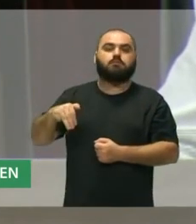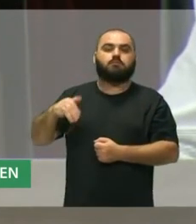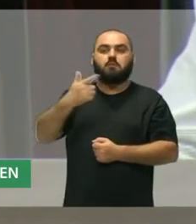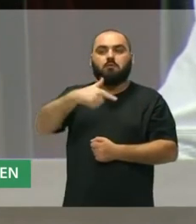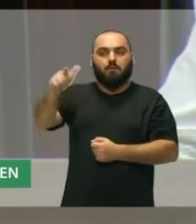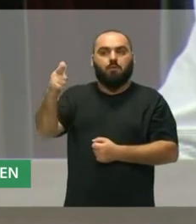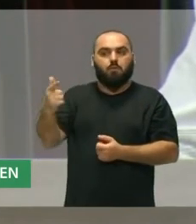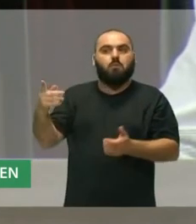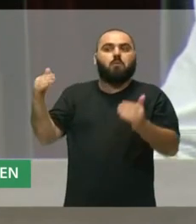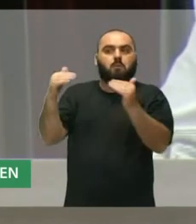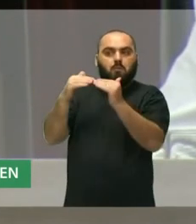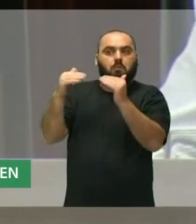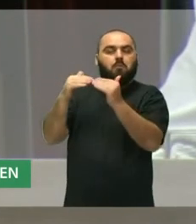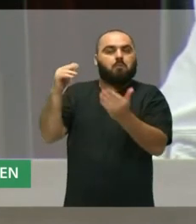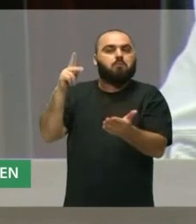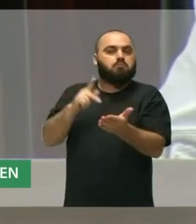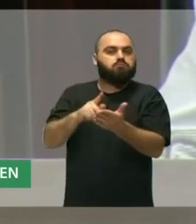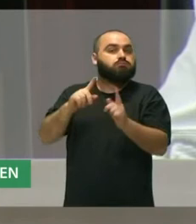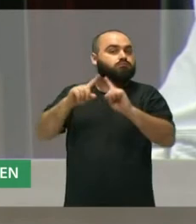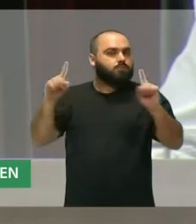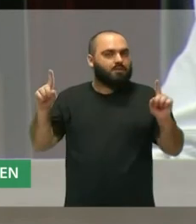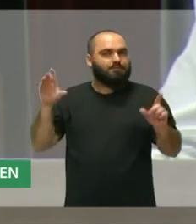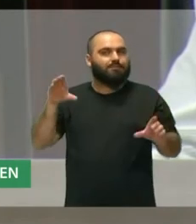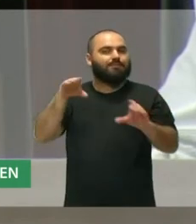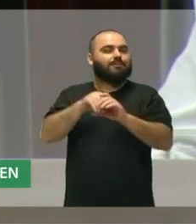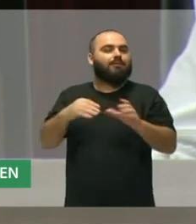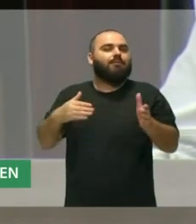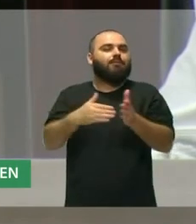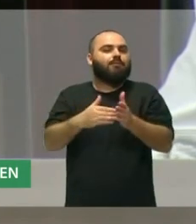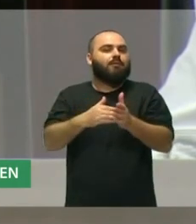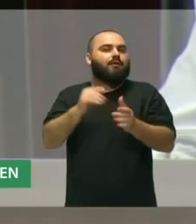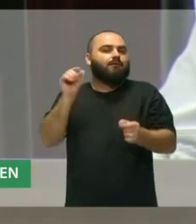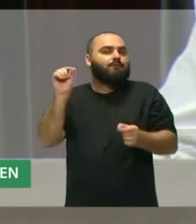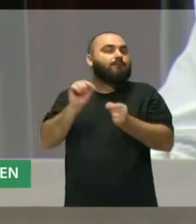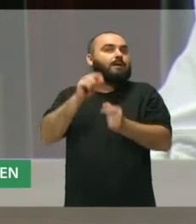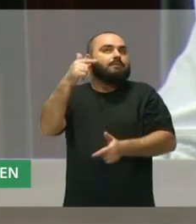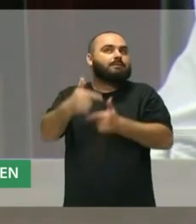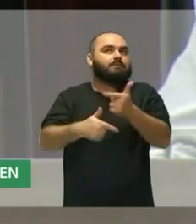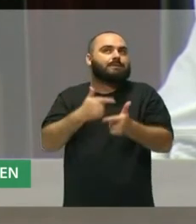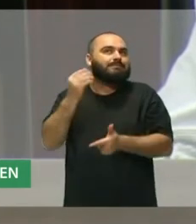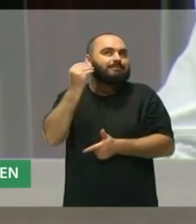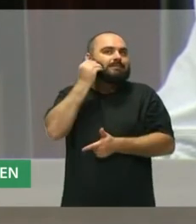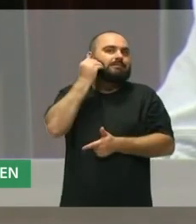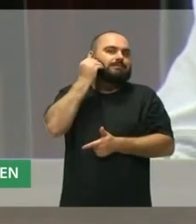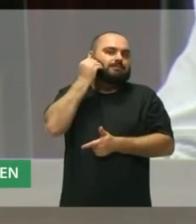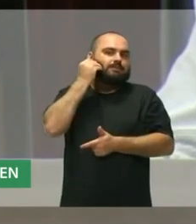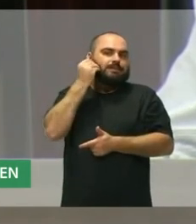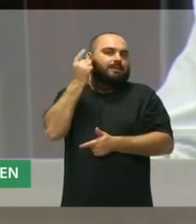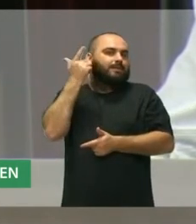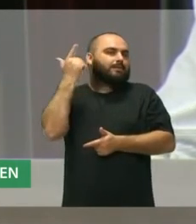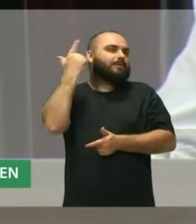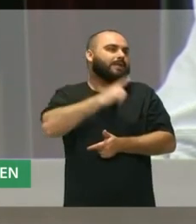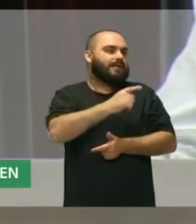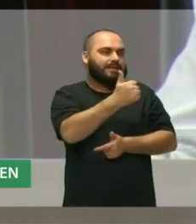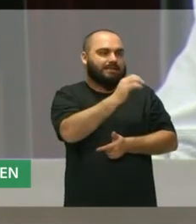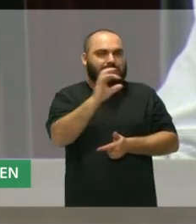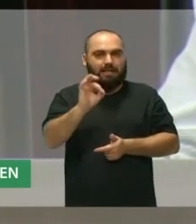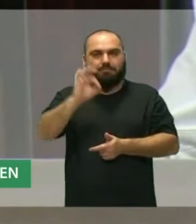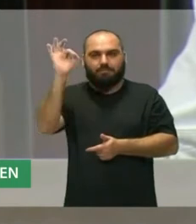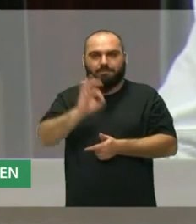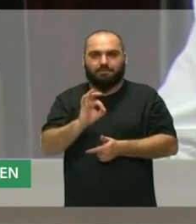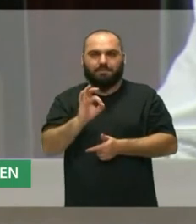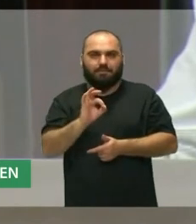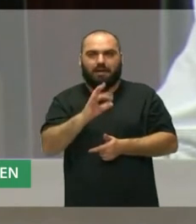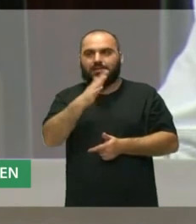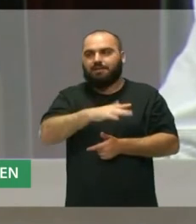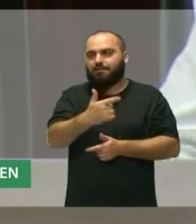causa, mas, dentro da nossa limitação, a gente faz o que pode com as emendas, né? Não é suficiente, geralmente nem vai para o custeio, né,